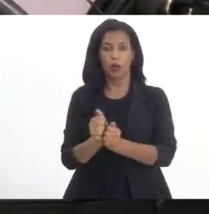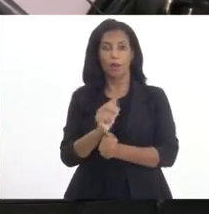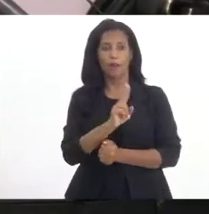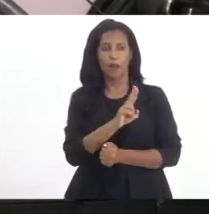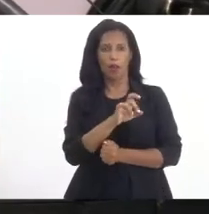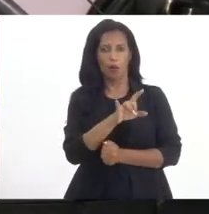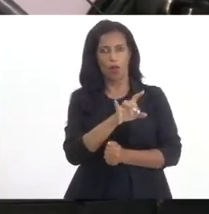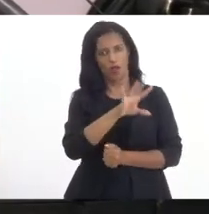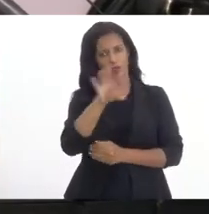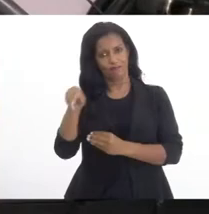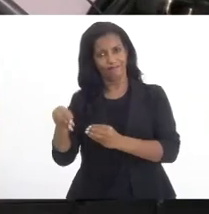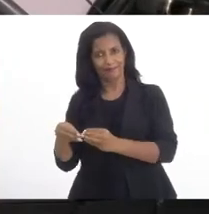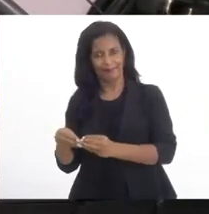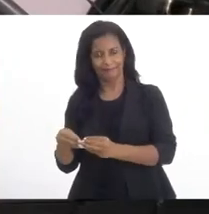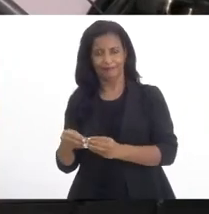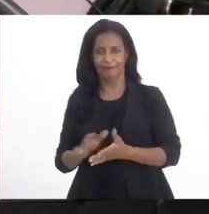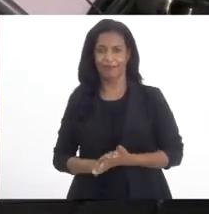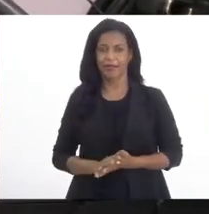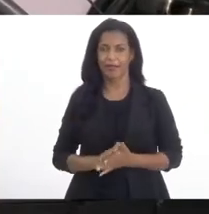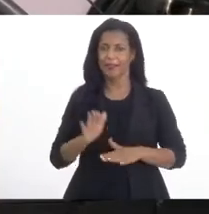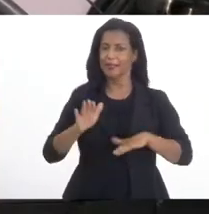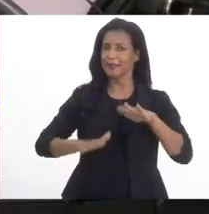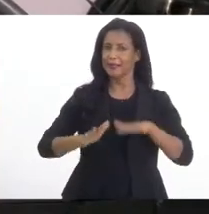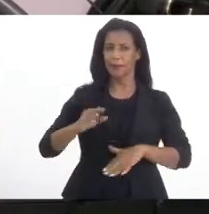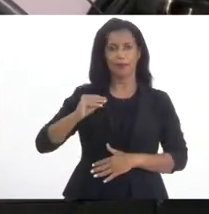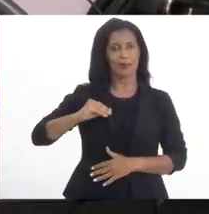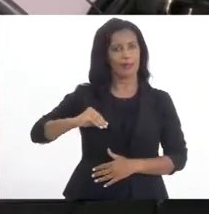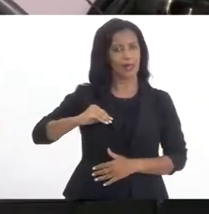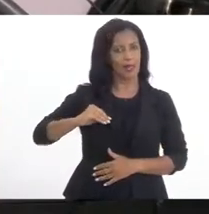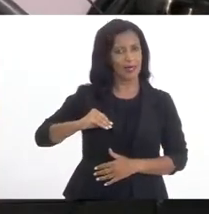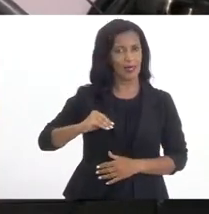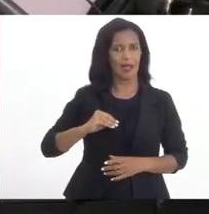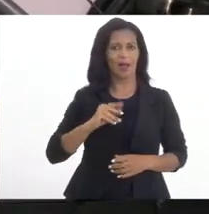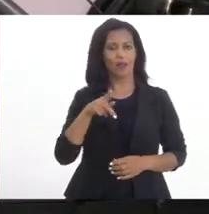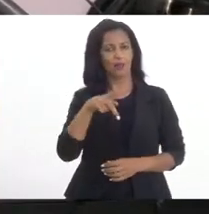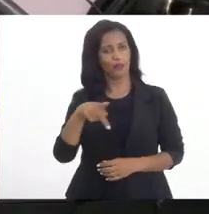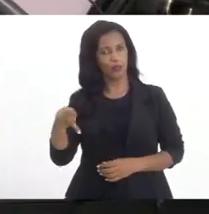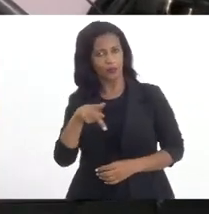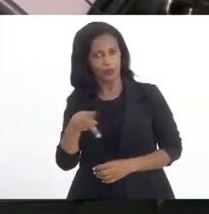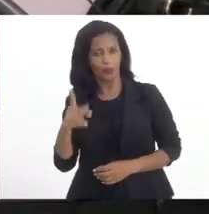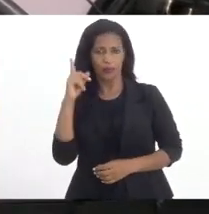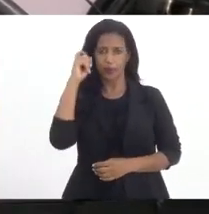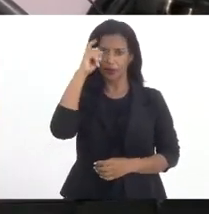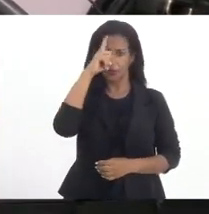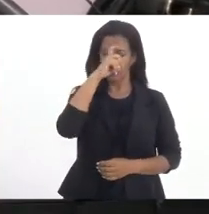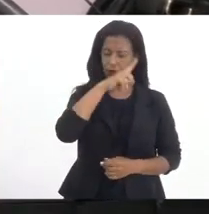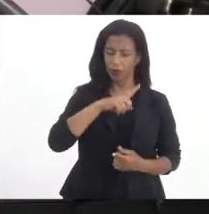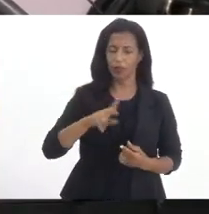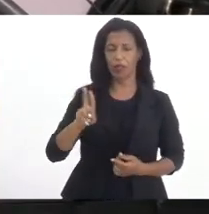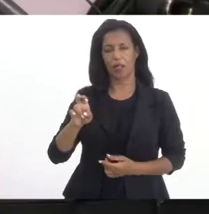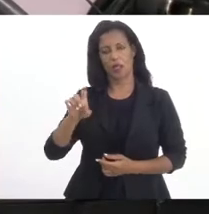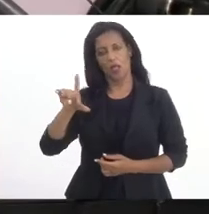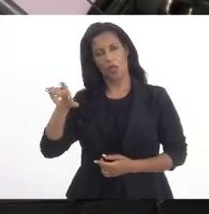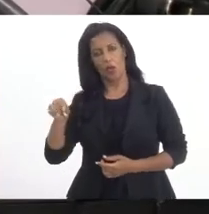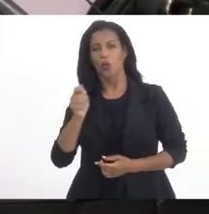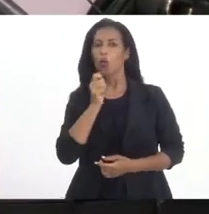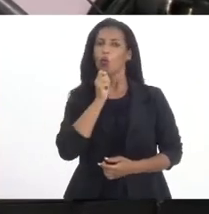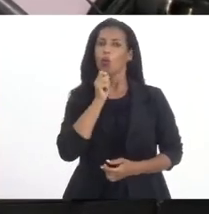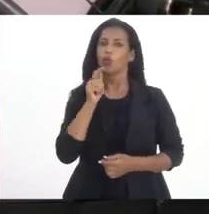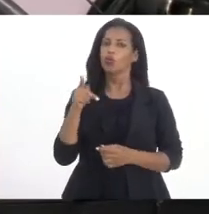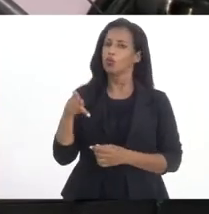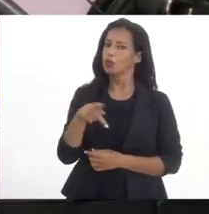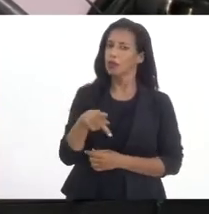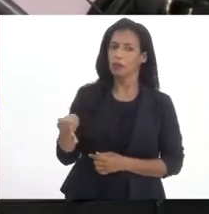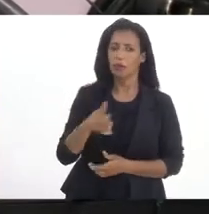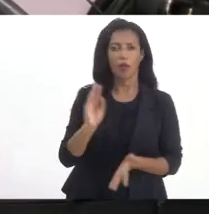UERJ. Independente da questão salarial do professor, da dificuldade da UESO, de não ter professor, de